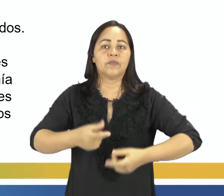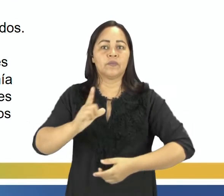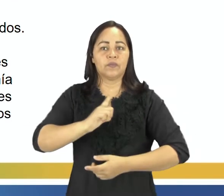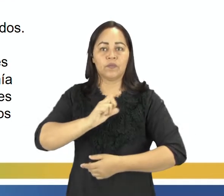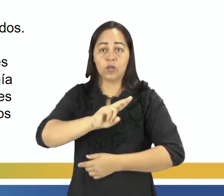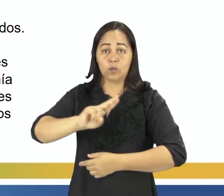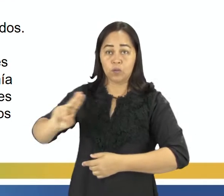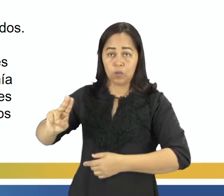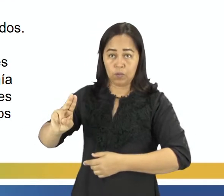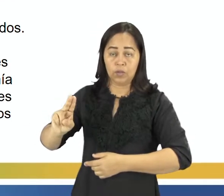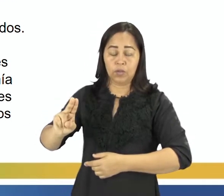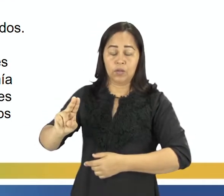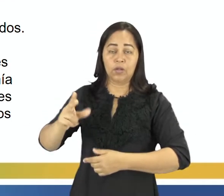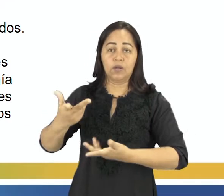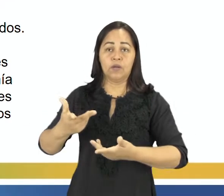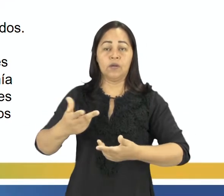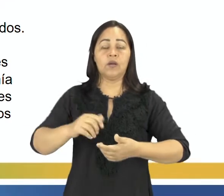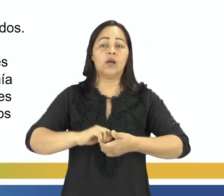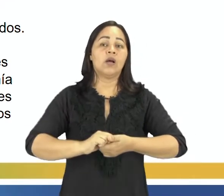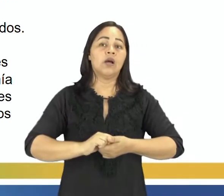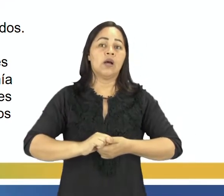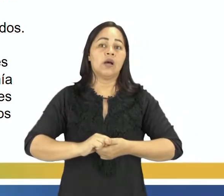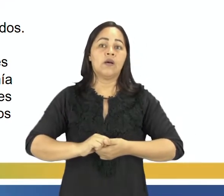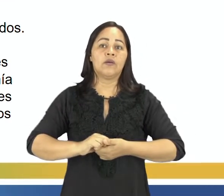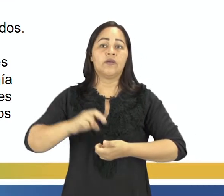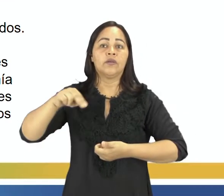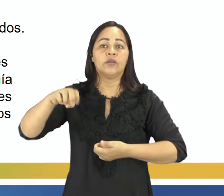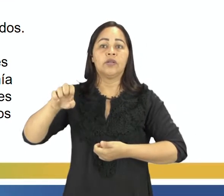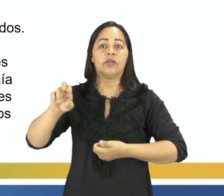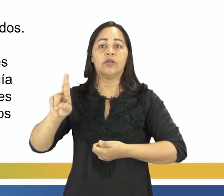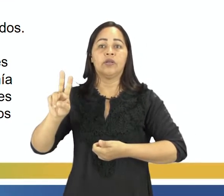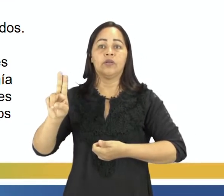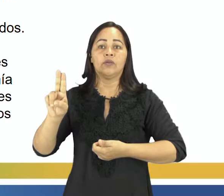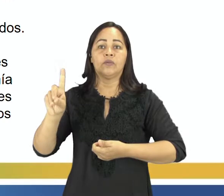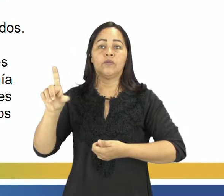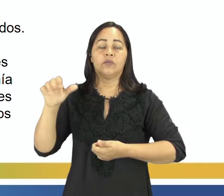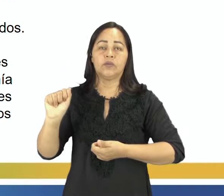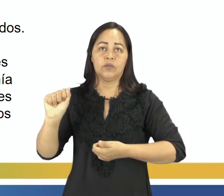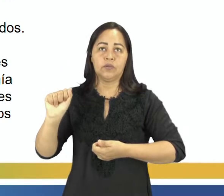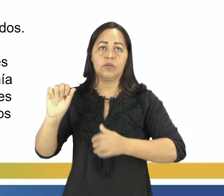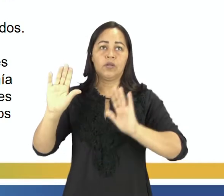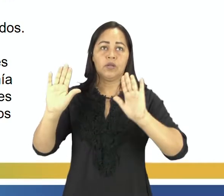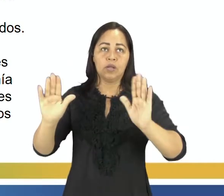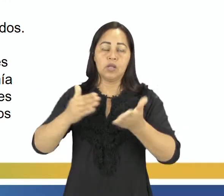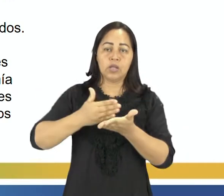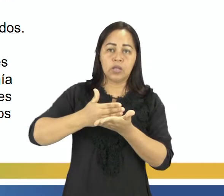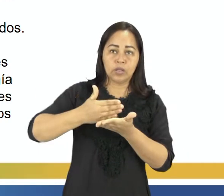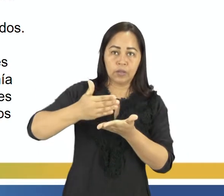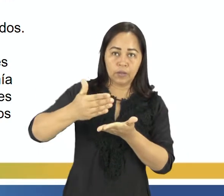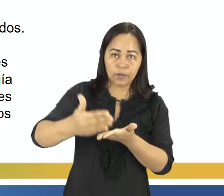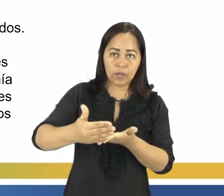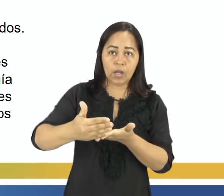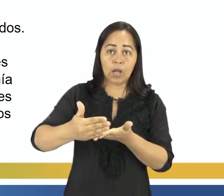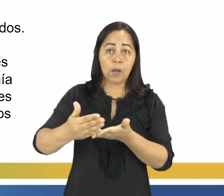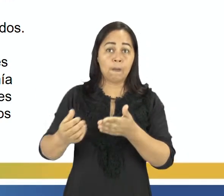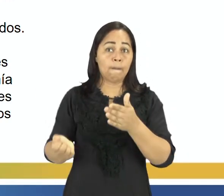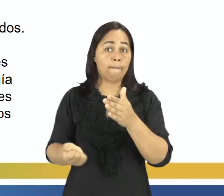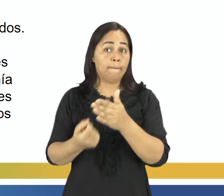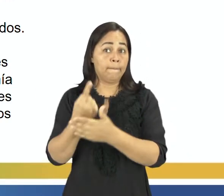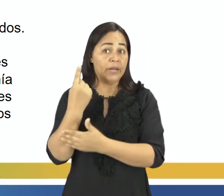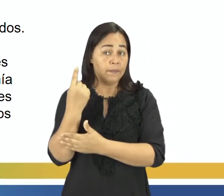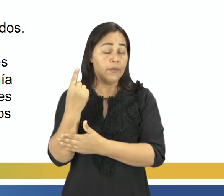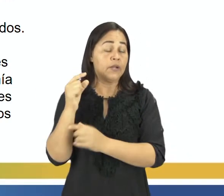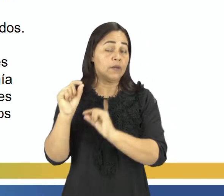Neruda. Bom, sua primeira obra, e essa obra que foi a que deu o pontapé inicial e já foi lançada com o nome